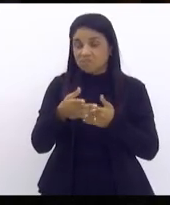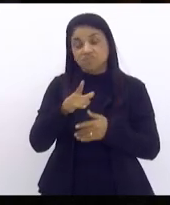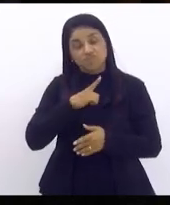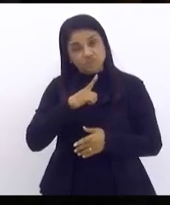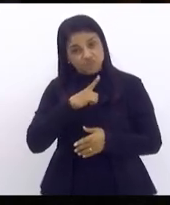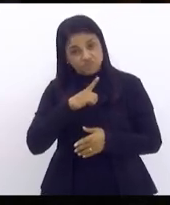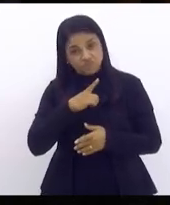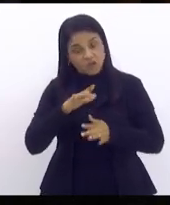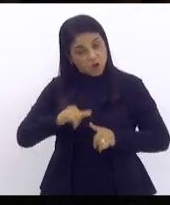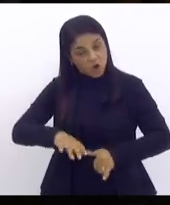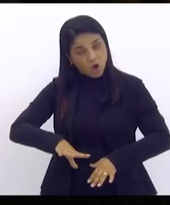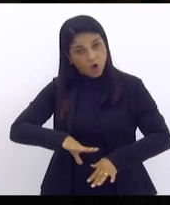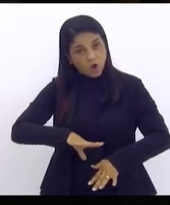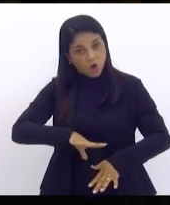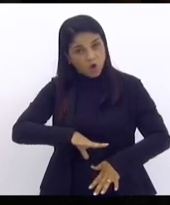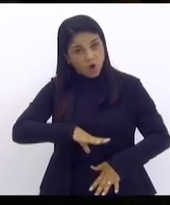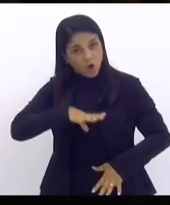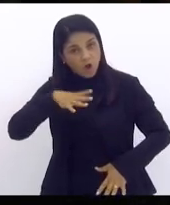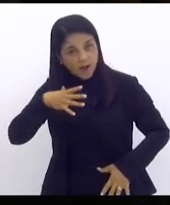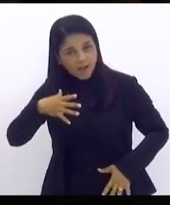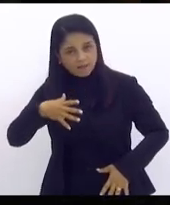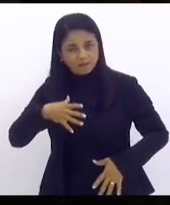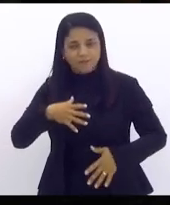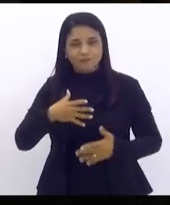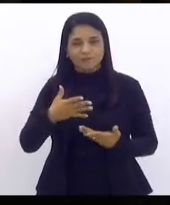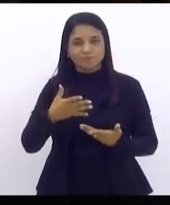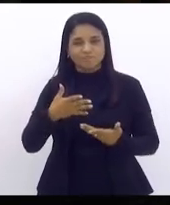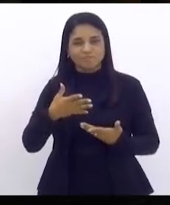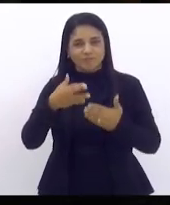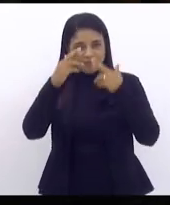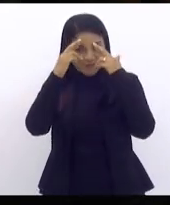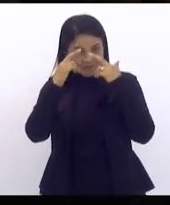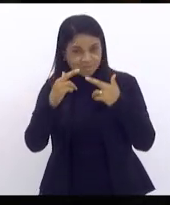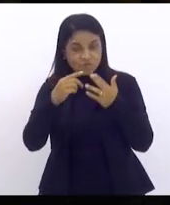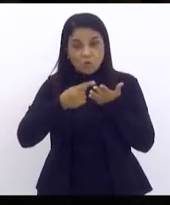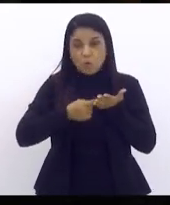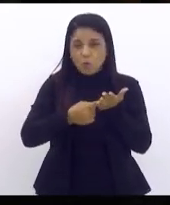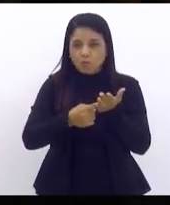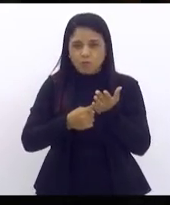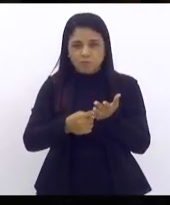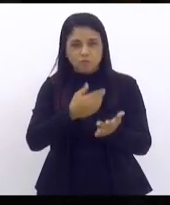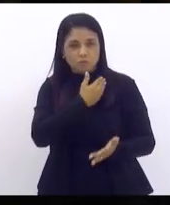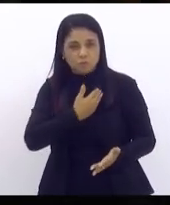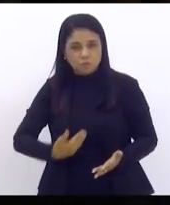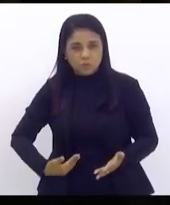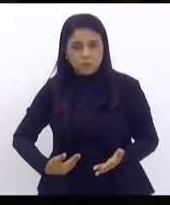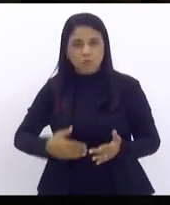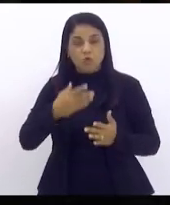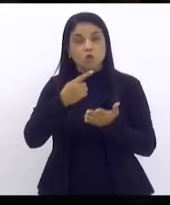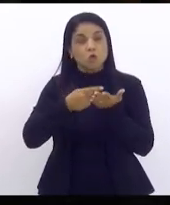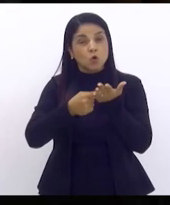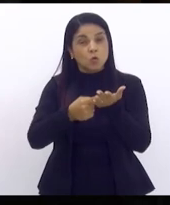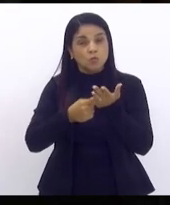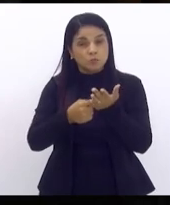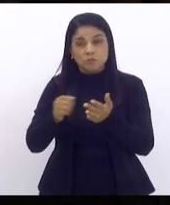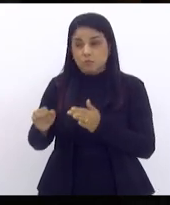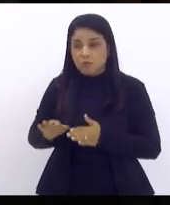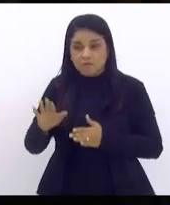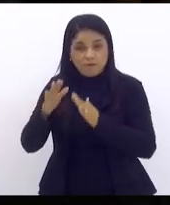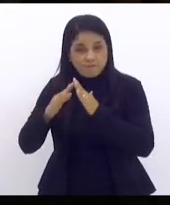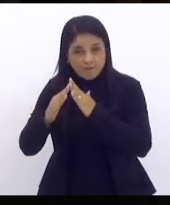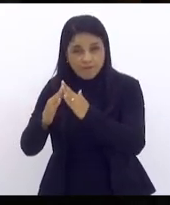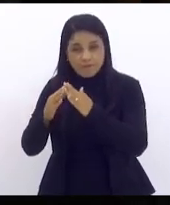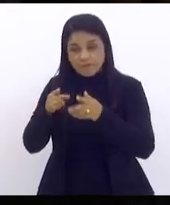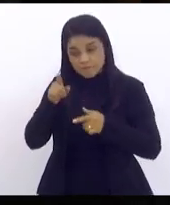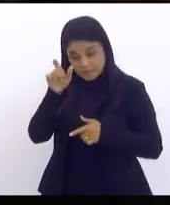tiver coragem, hombridade, decência, compromisso público, compromisso com a favela que a senhora diz ser